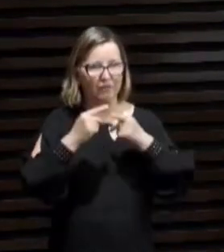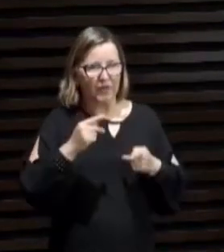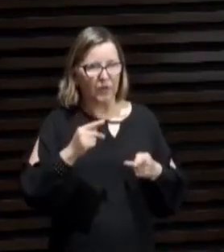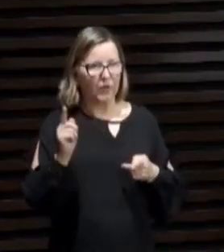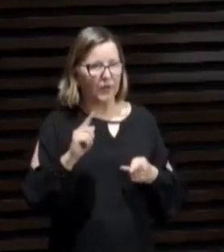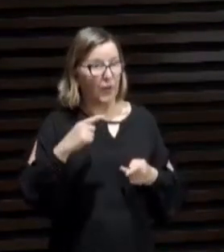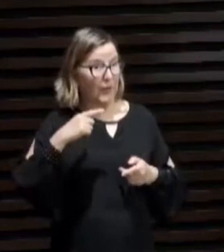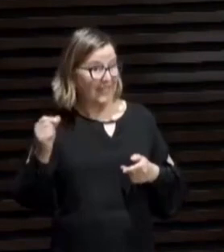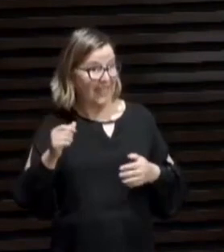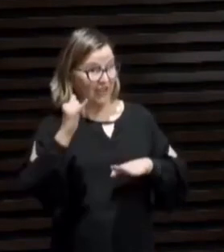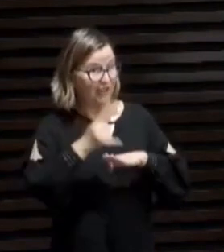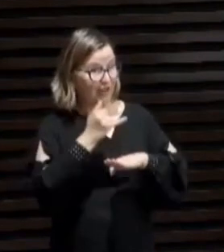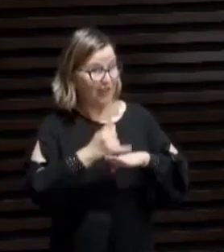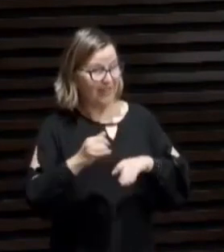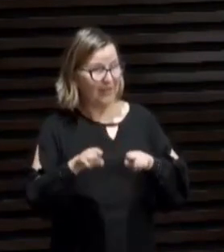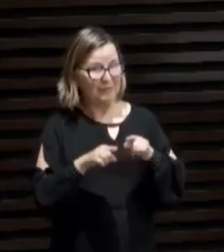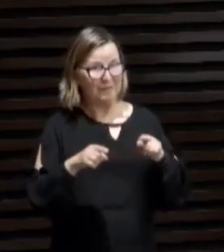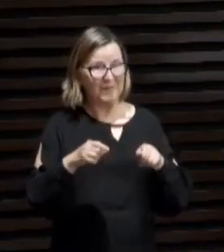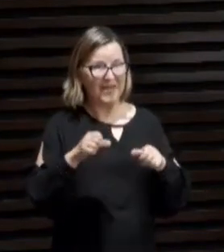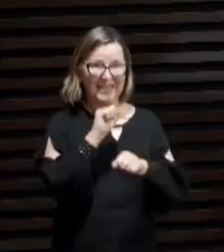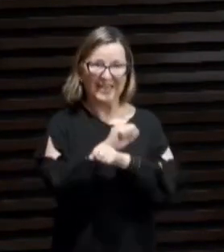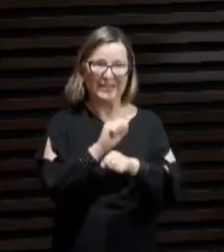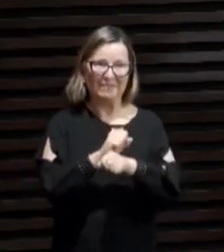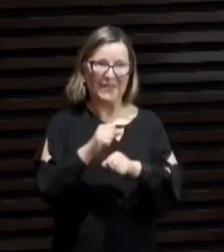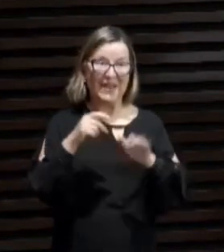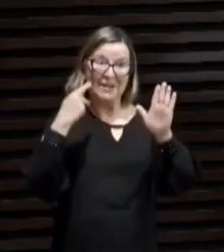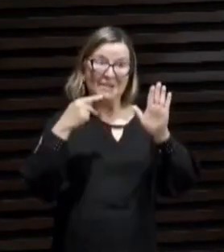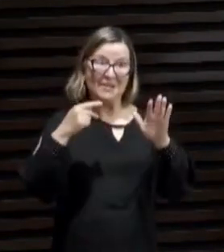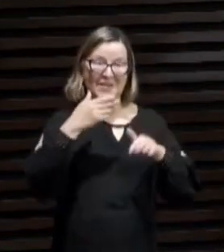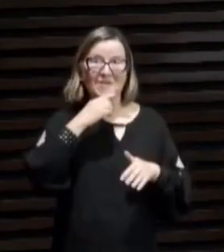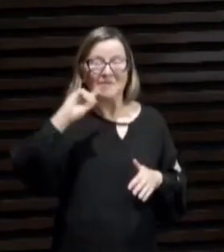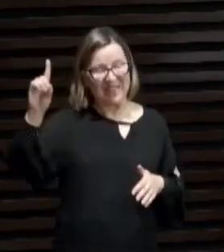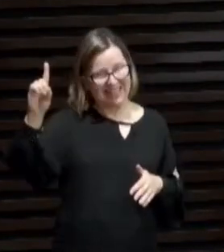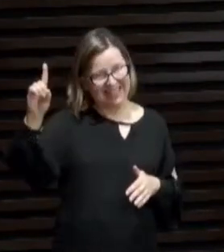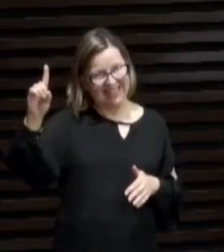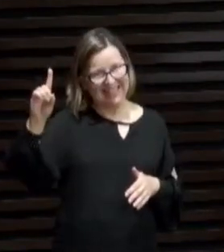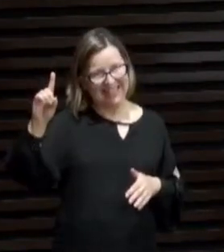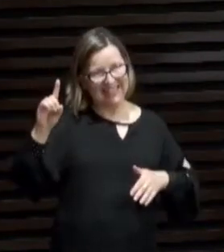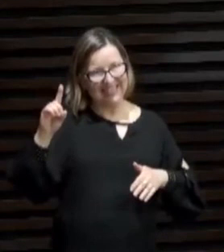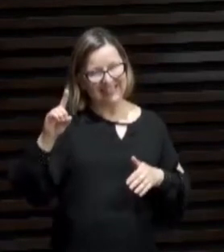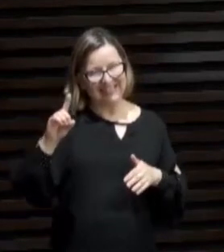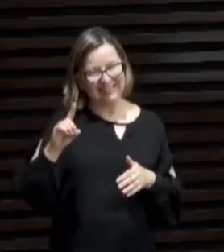Jerusalém, mas que esperassem a promessa do Pai, a qual, disse ele, de mim